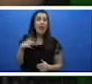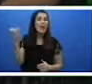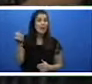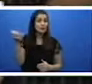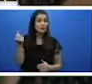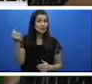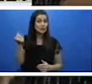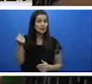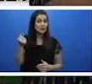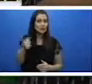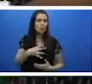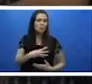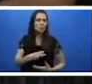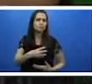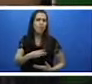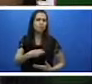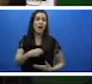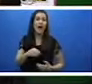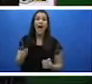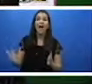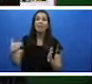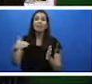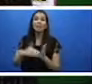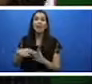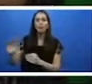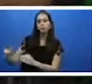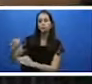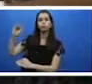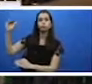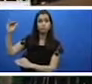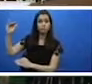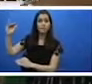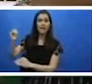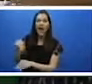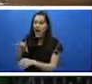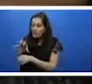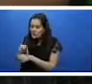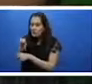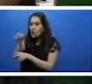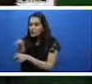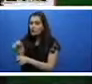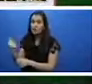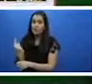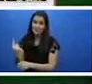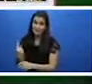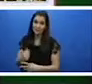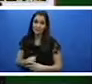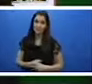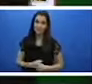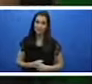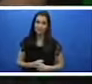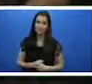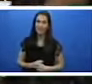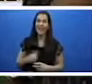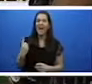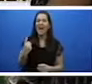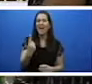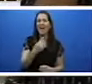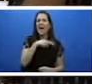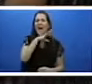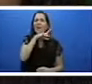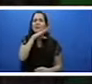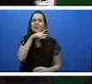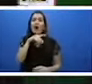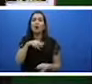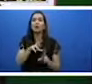amamentará até que ele possa ingerir alimentos sólidos. E como cada animal consegue isso com idade